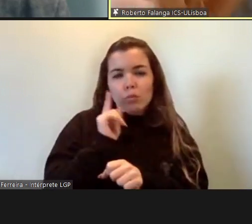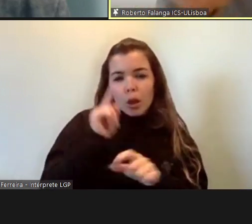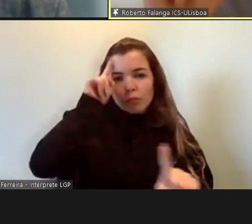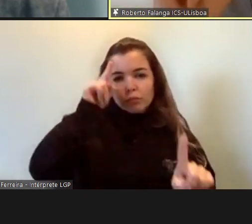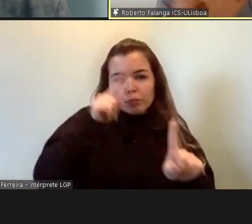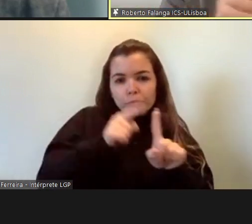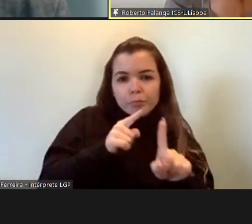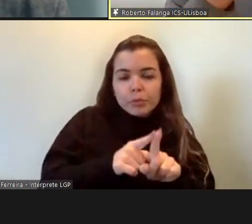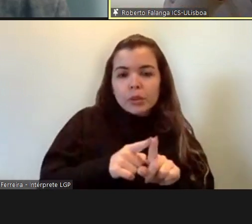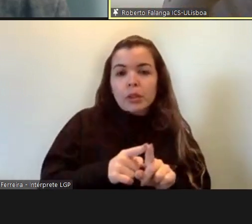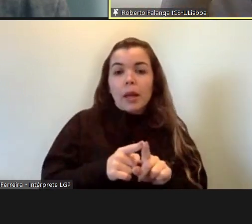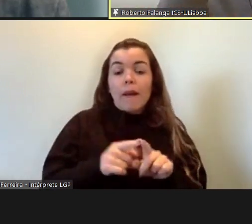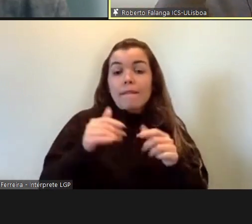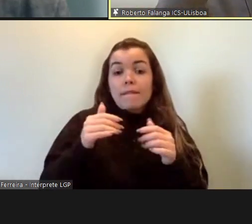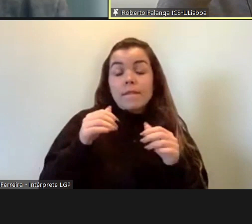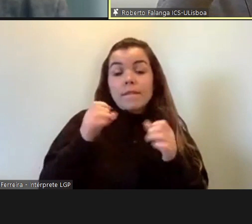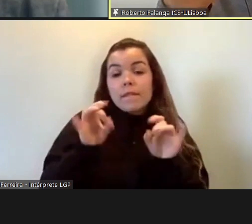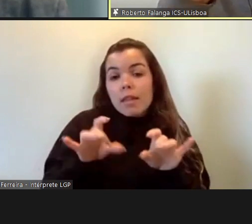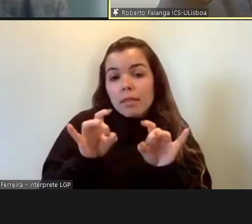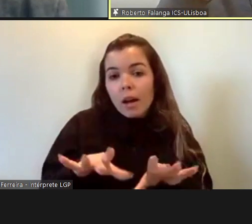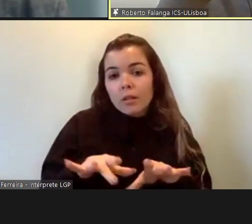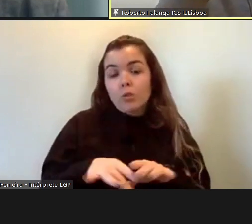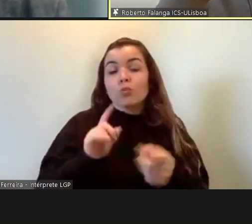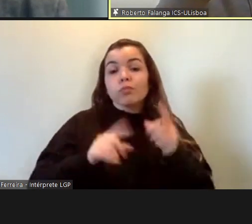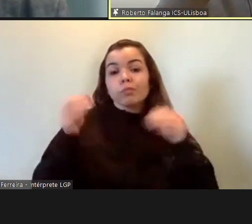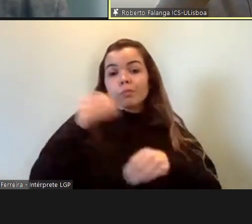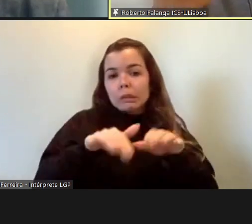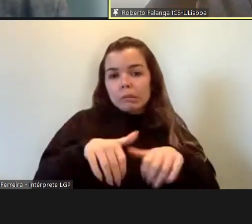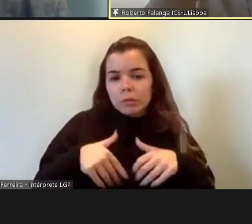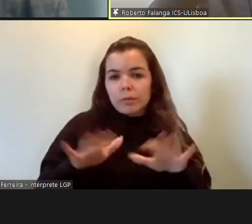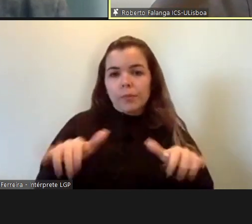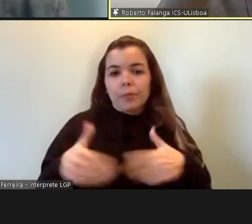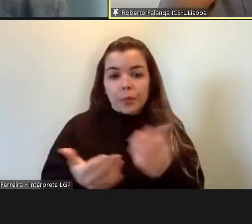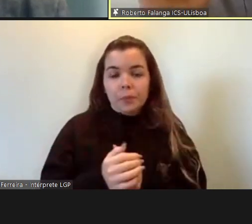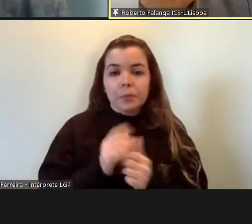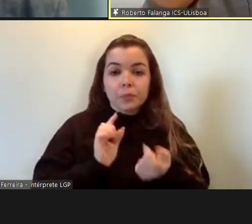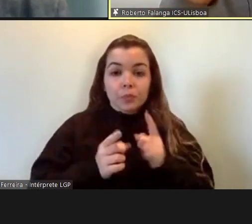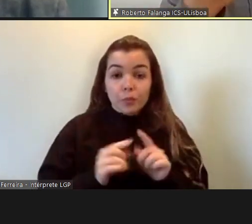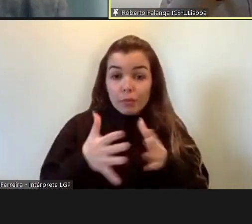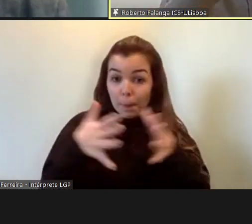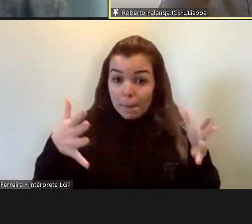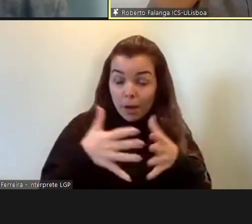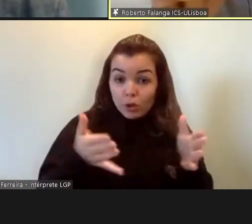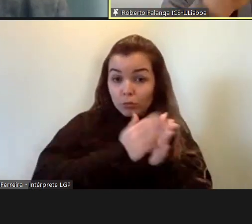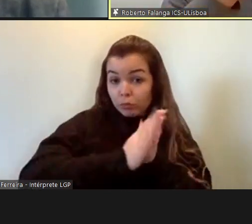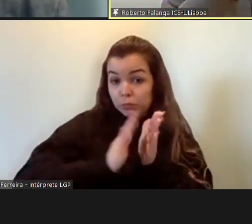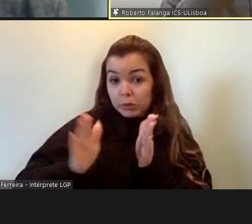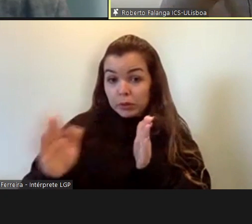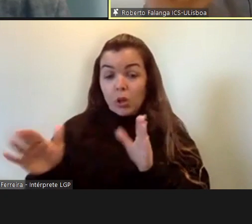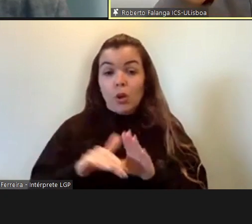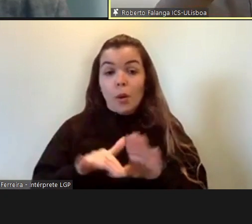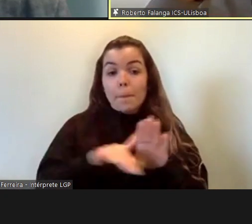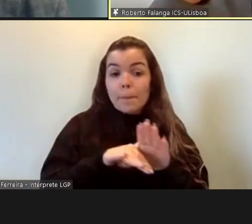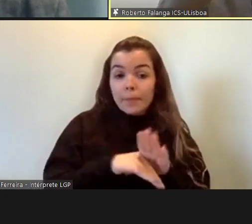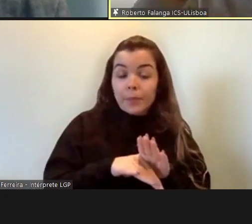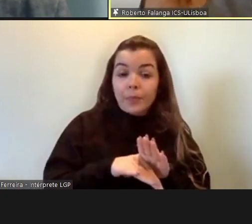e para evitar o tokenismo, que é A maioria dos processos participativos que têm